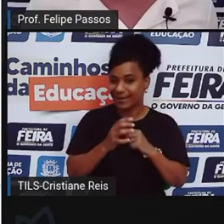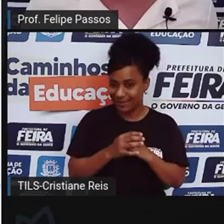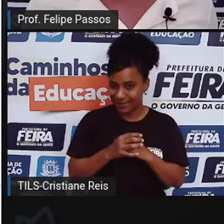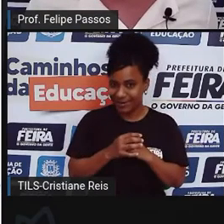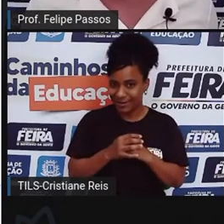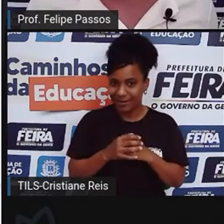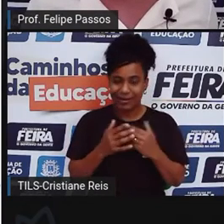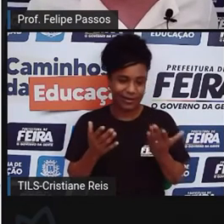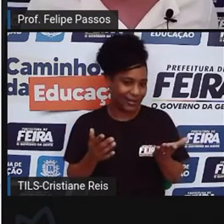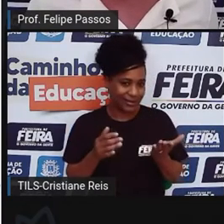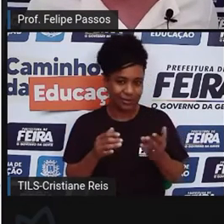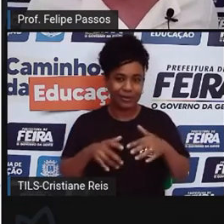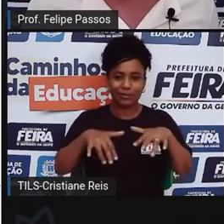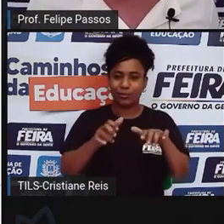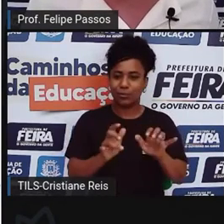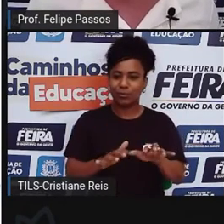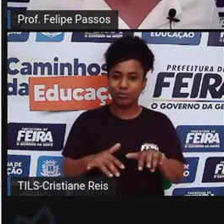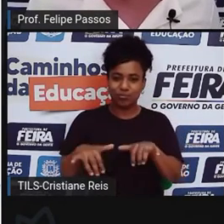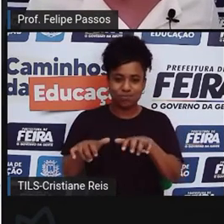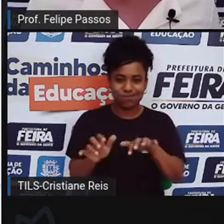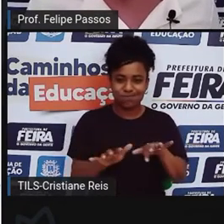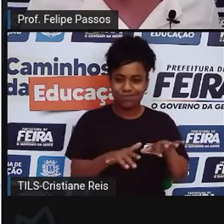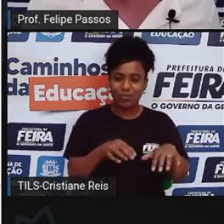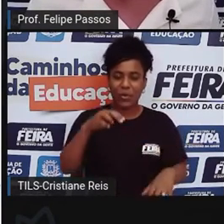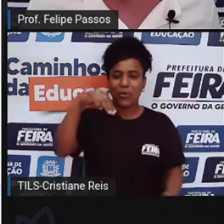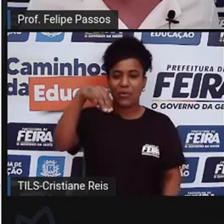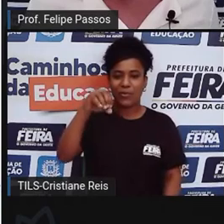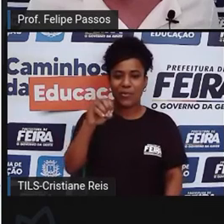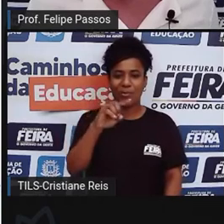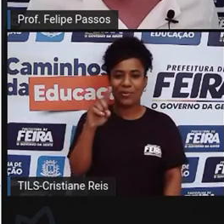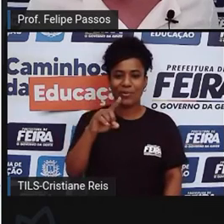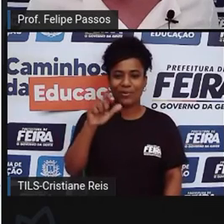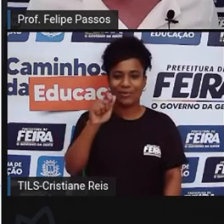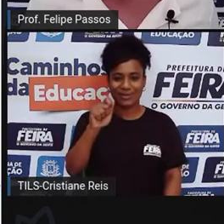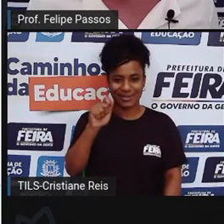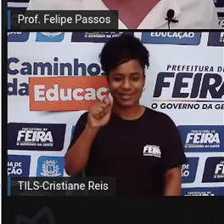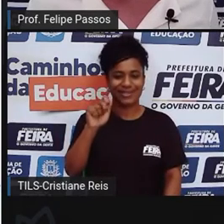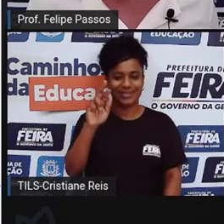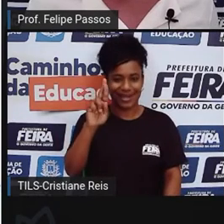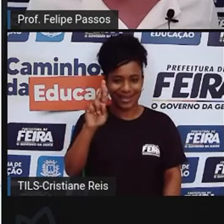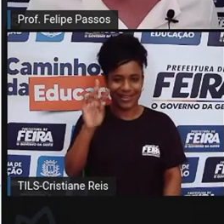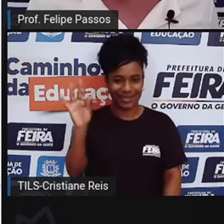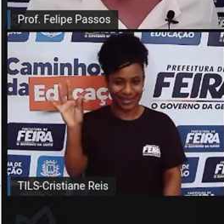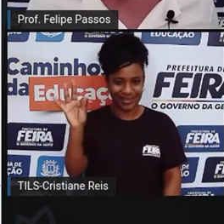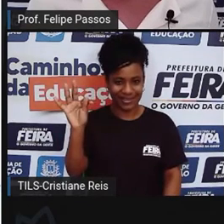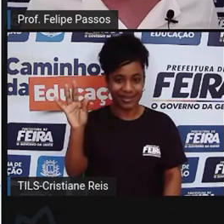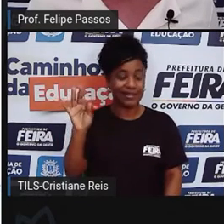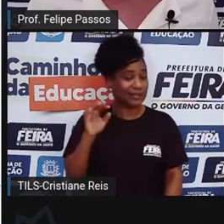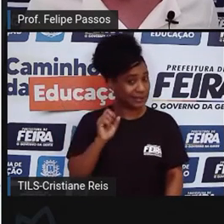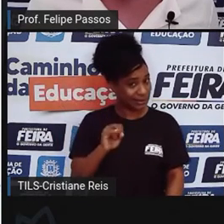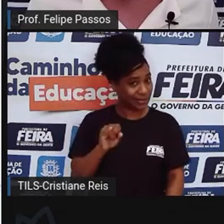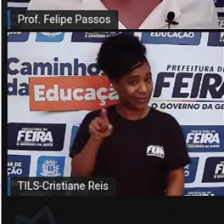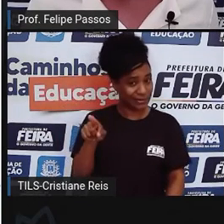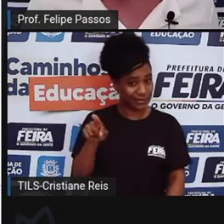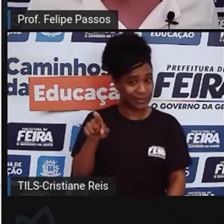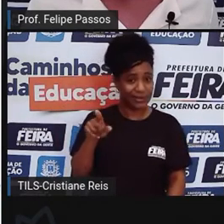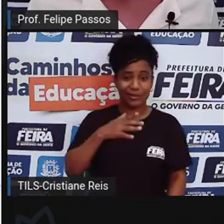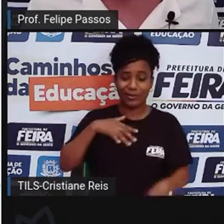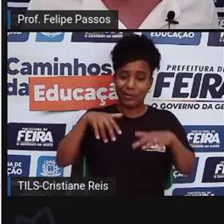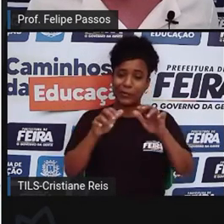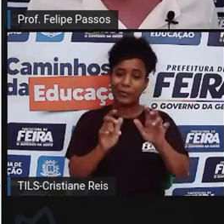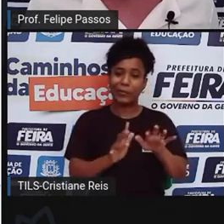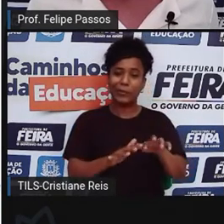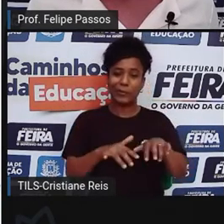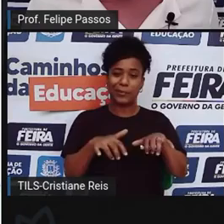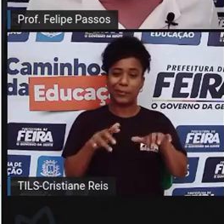dizer, ó, Mozart é muito bom para usar, mas se você não tiver aptidão, não gostar de Mozart, eu só vou encher seu